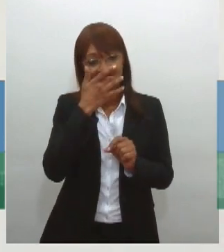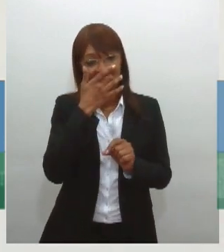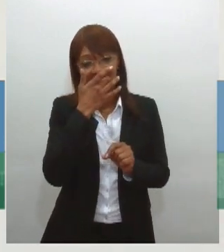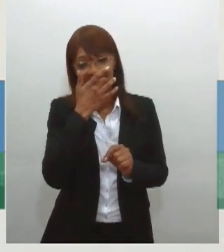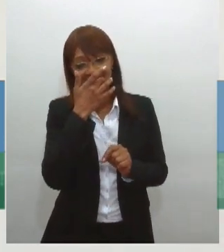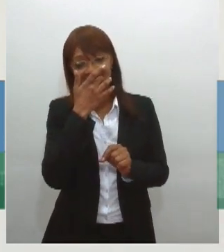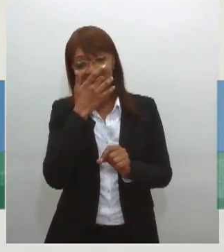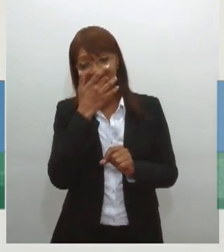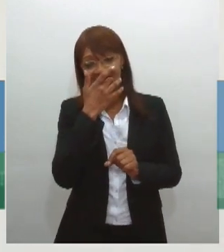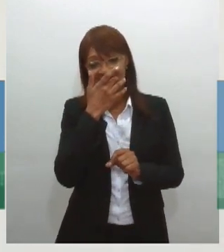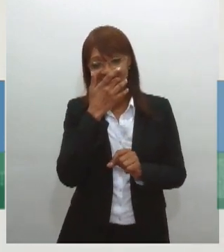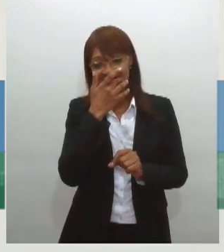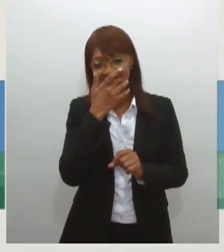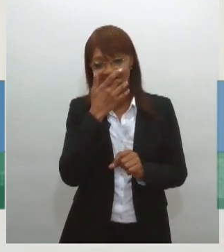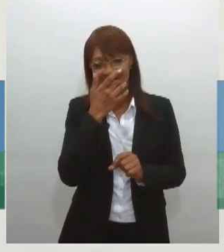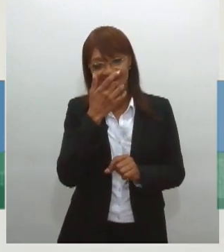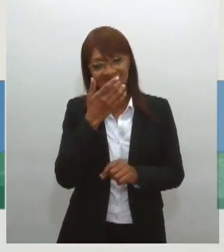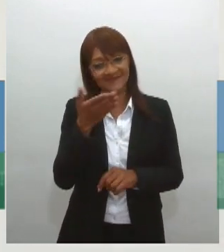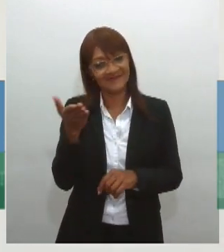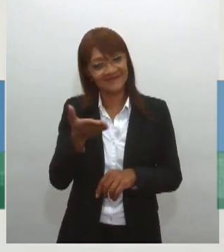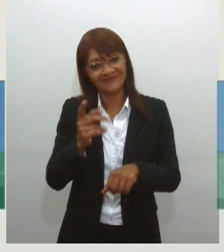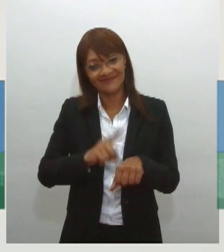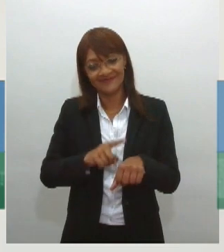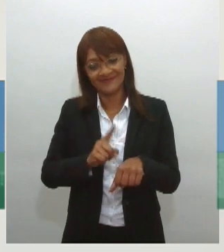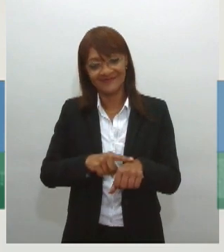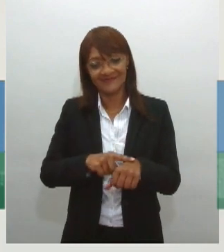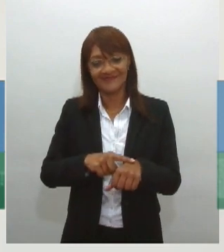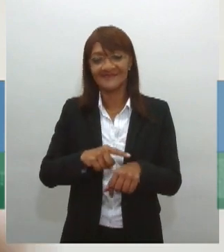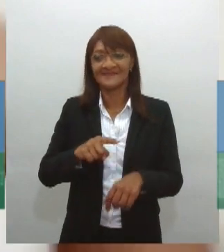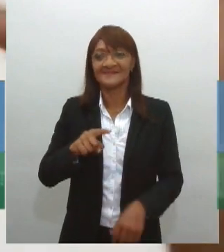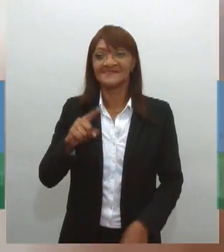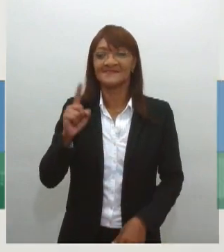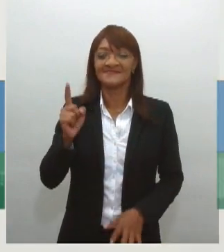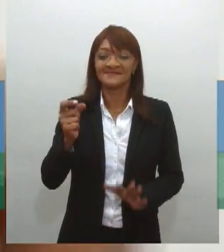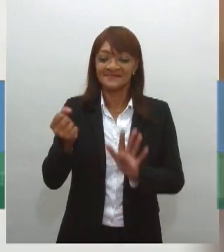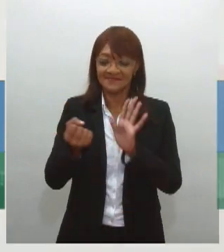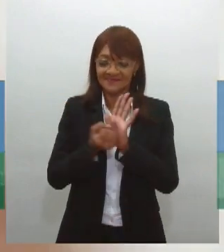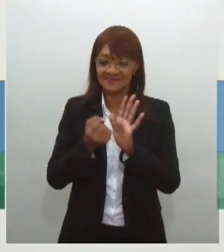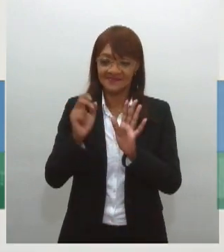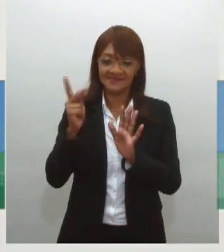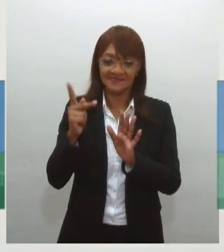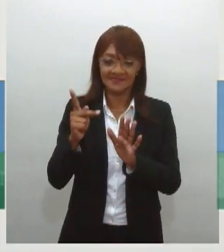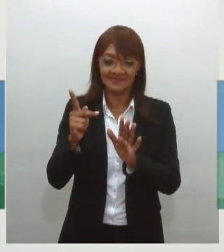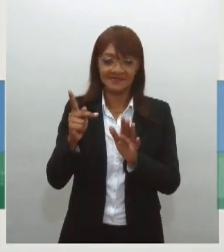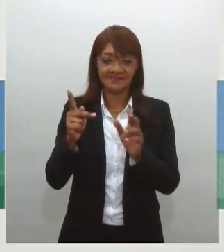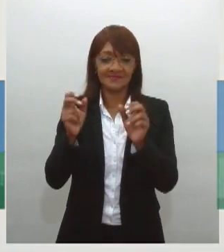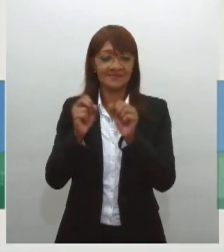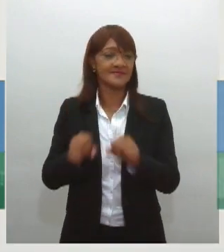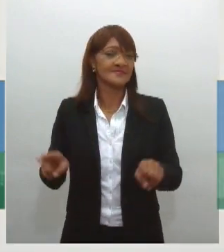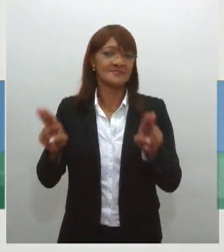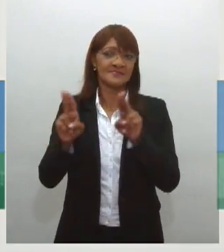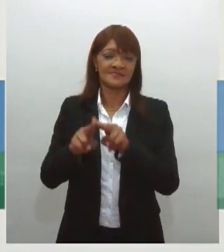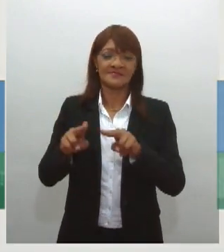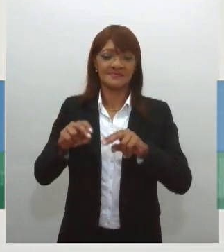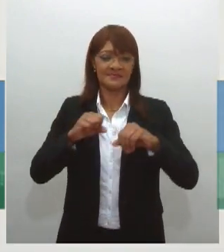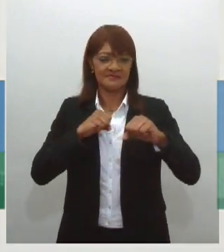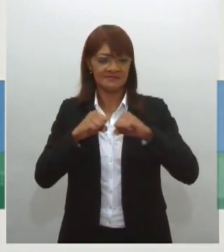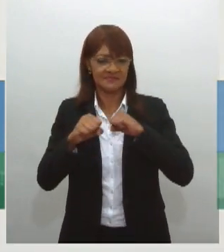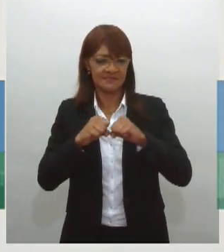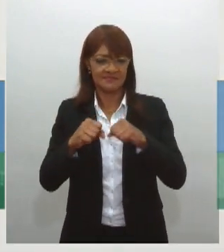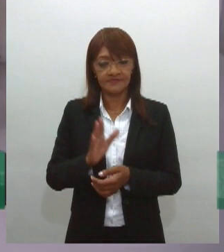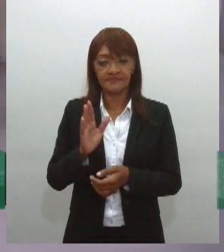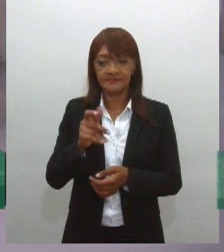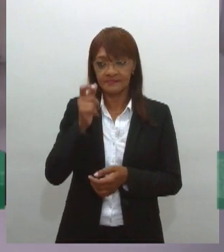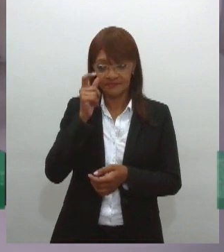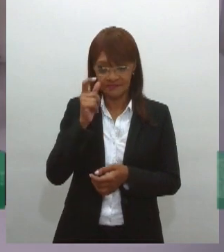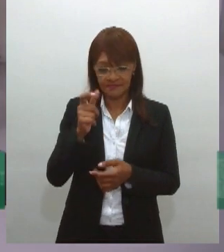esse momento aí histórico, né, de união, de reunião, de debate, políticas públicas de cultura para o país